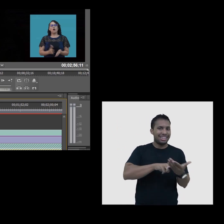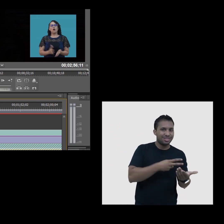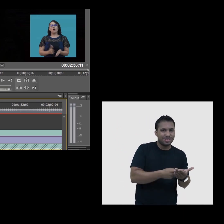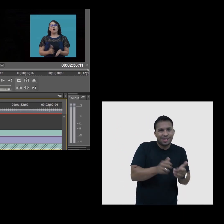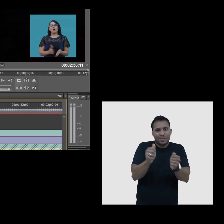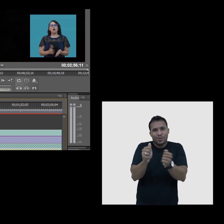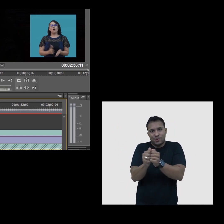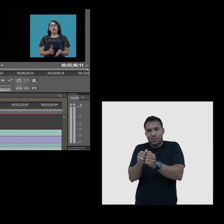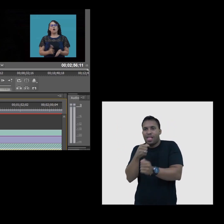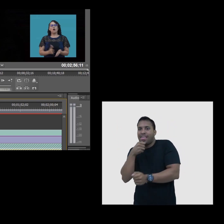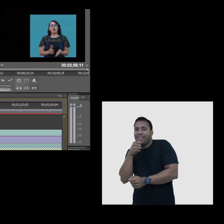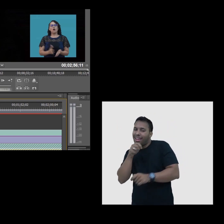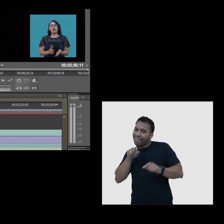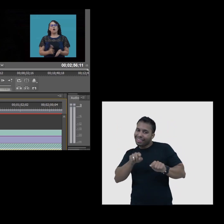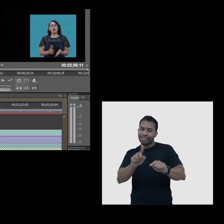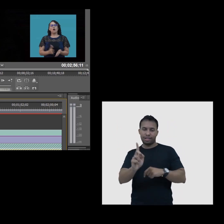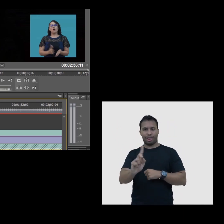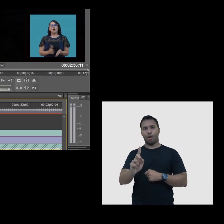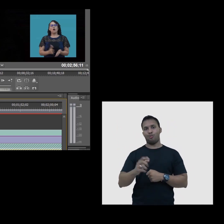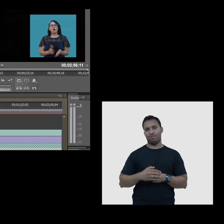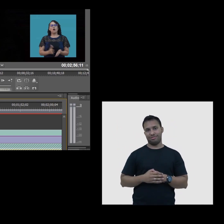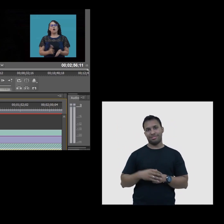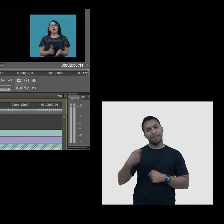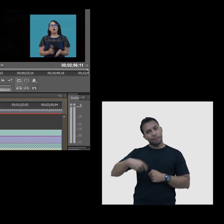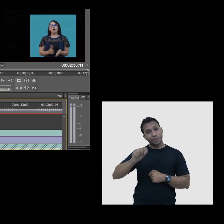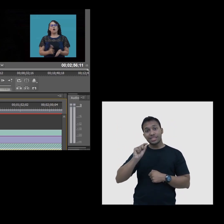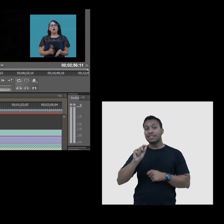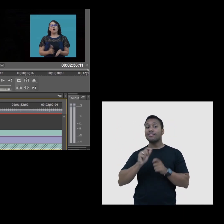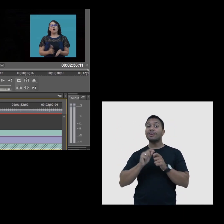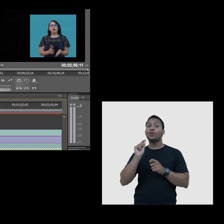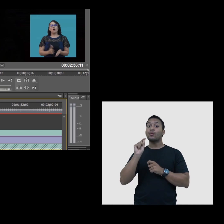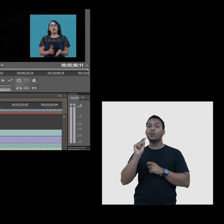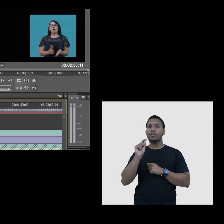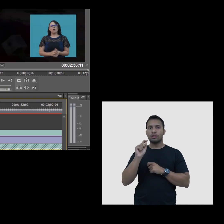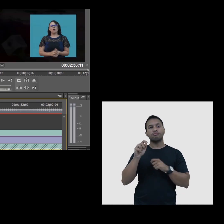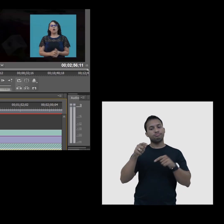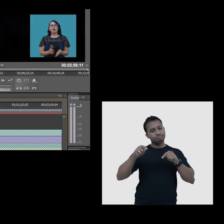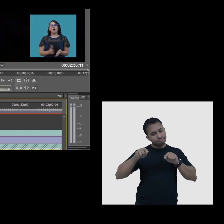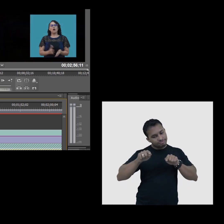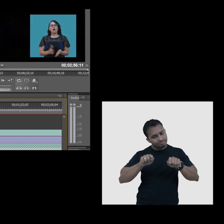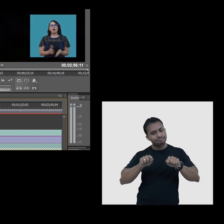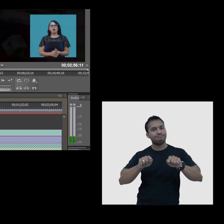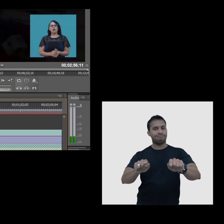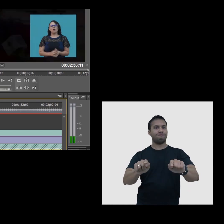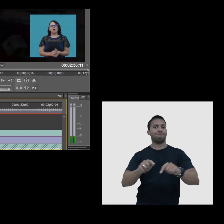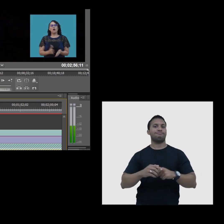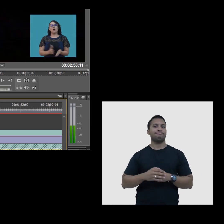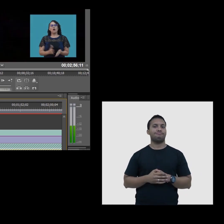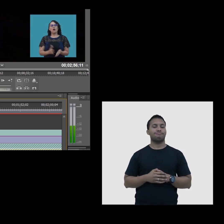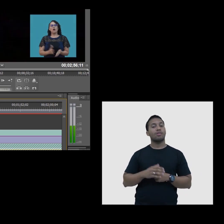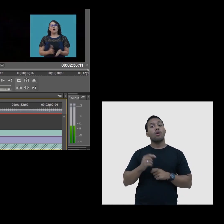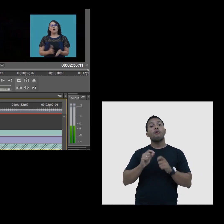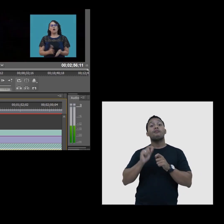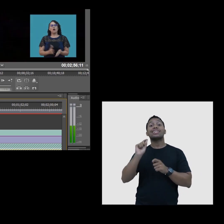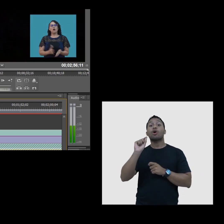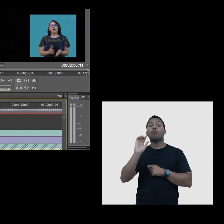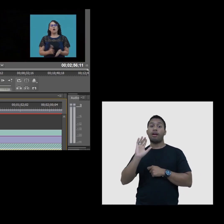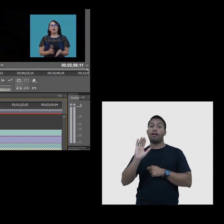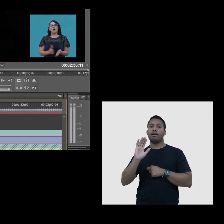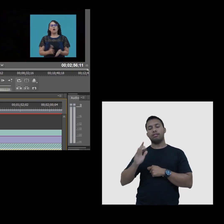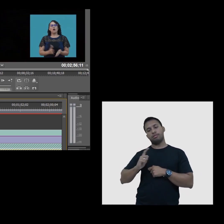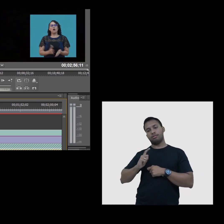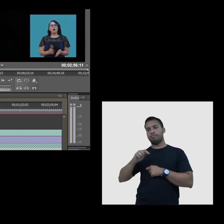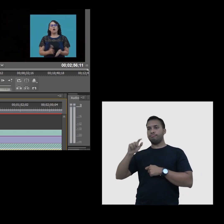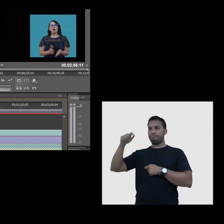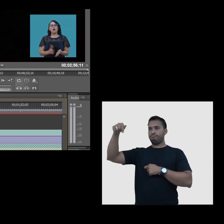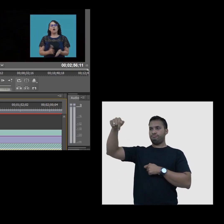vai sincronizar esse ponto. O que é que eu vou fazer aqui? Parei a agulha no ponto de tela preta, que é o ponto